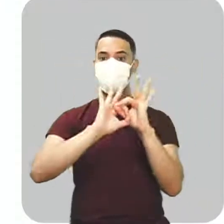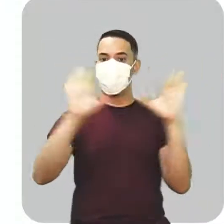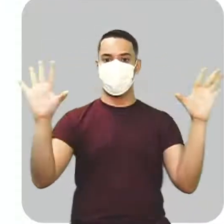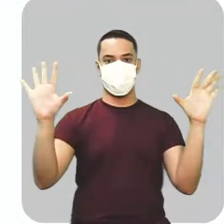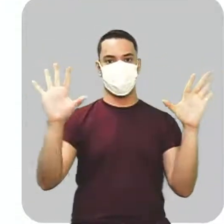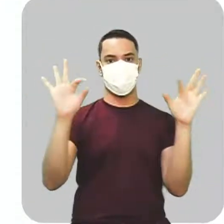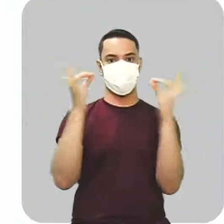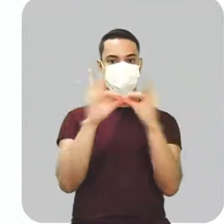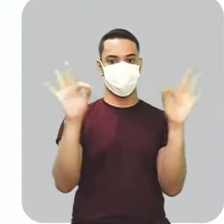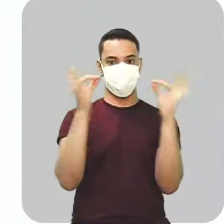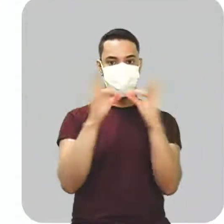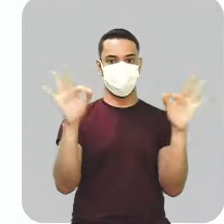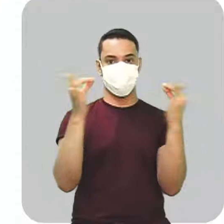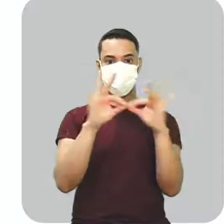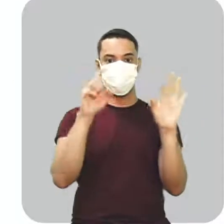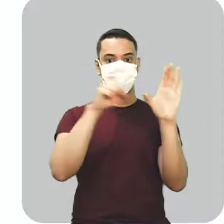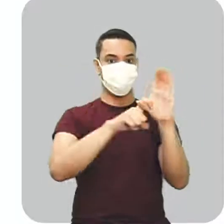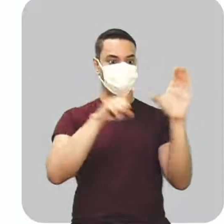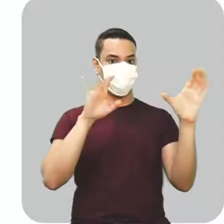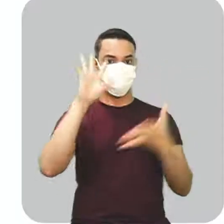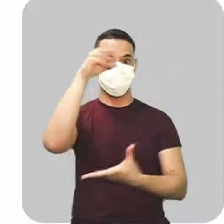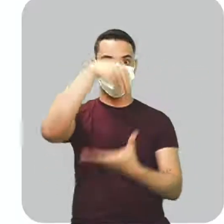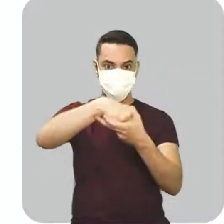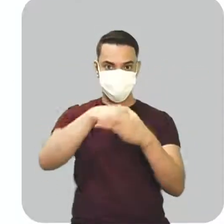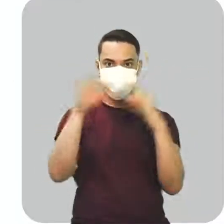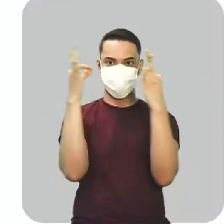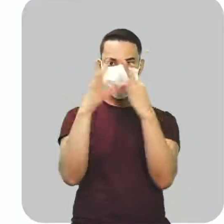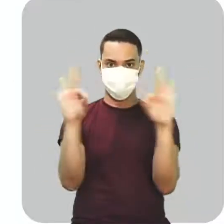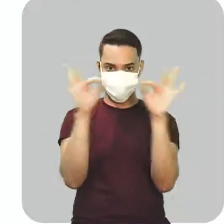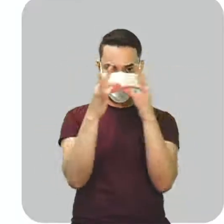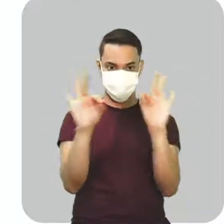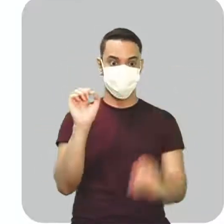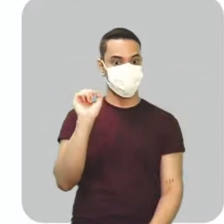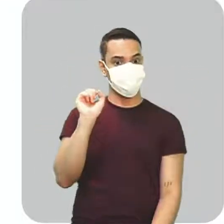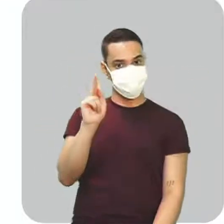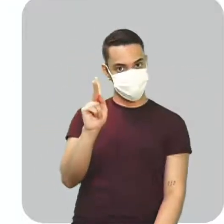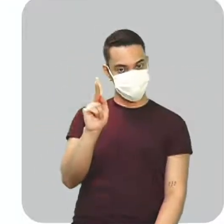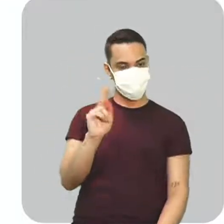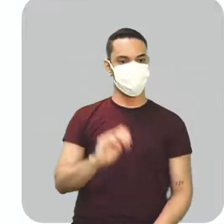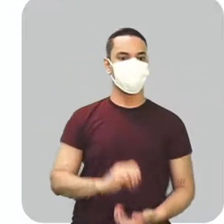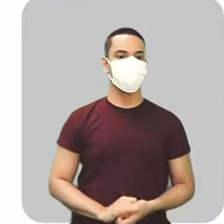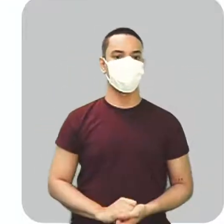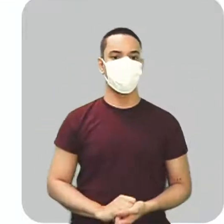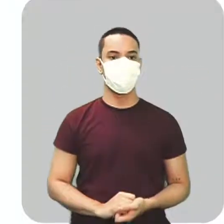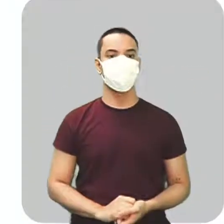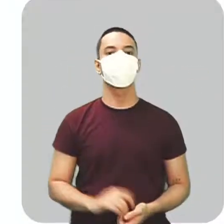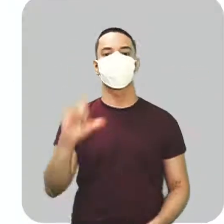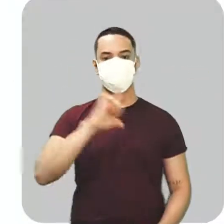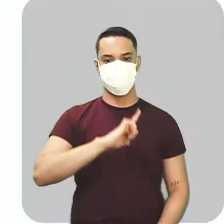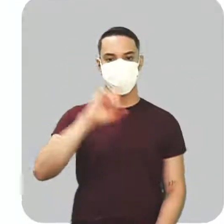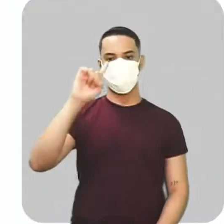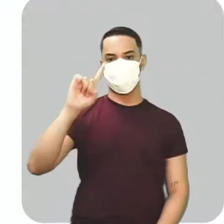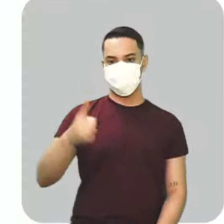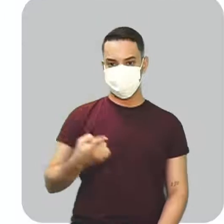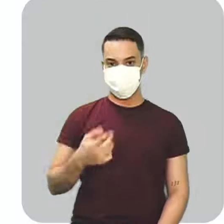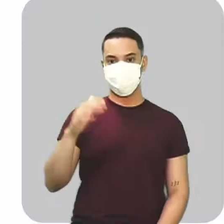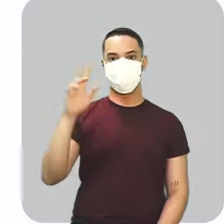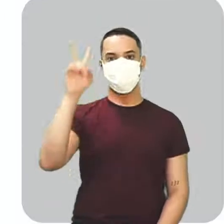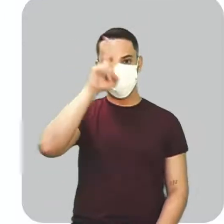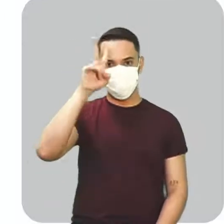aquela independência sintaticamente, tá bom? Ó, separa-se por vírgulas, orações